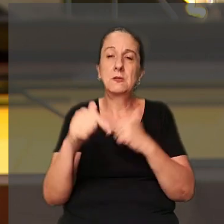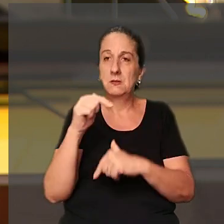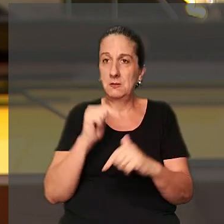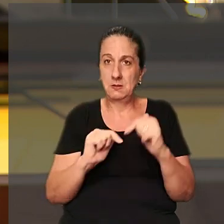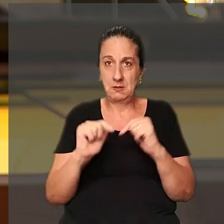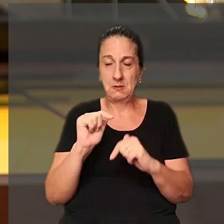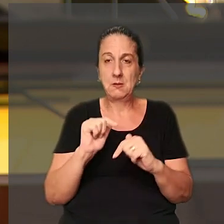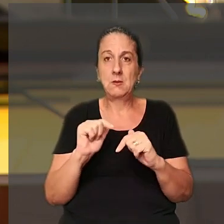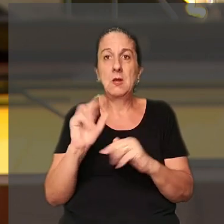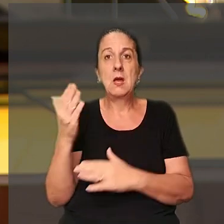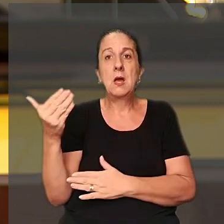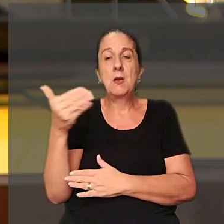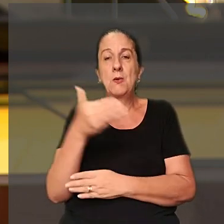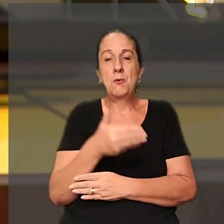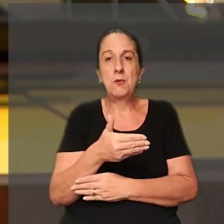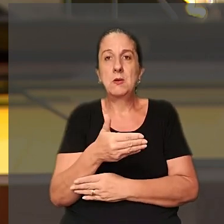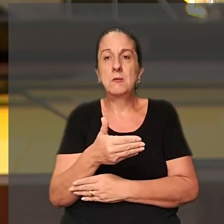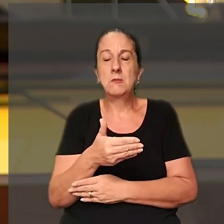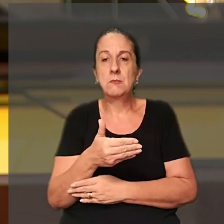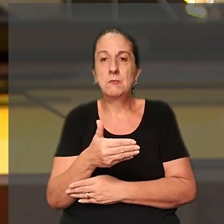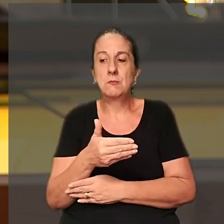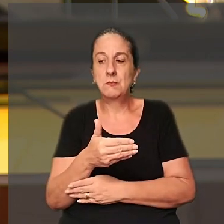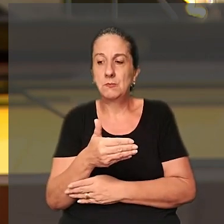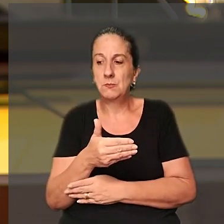Trabalho veio